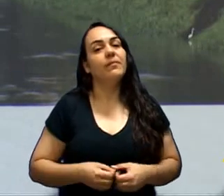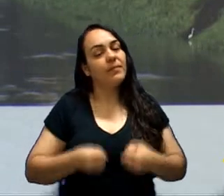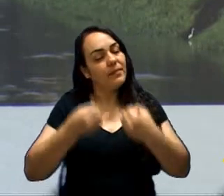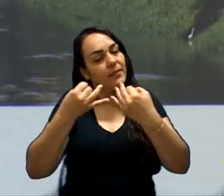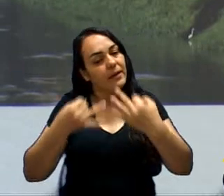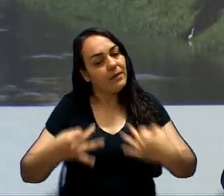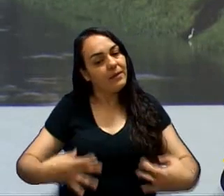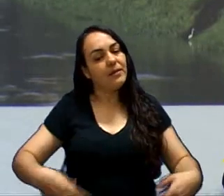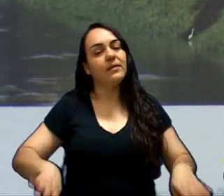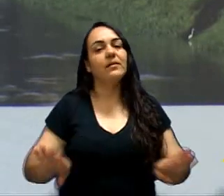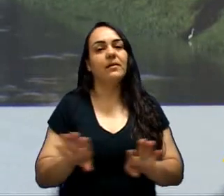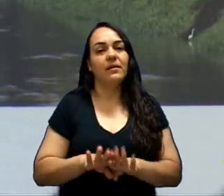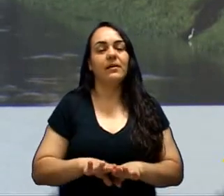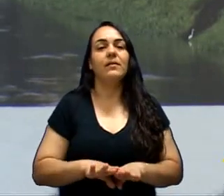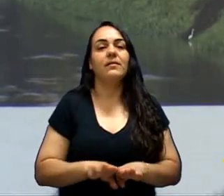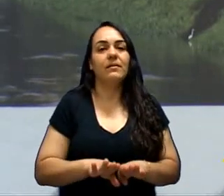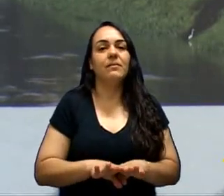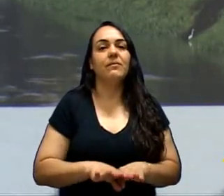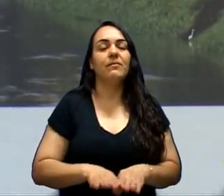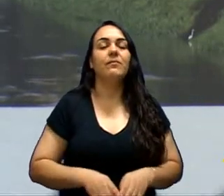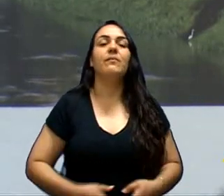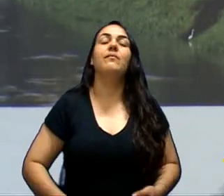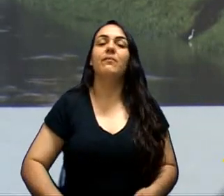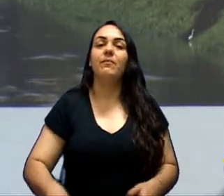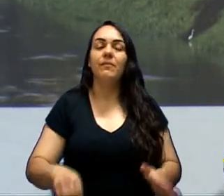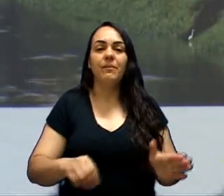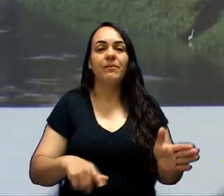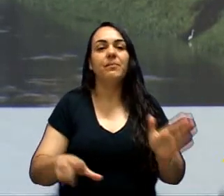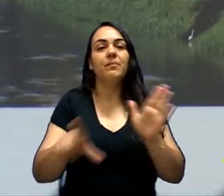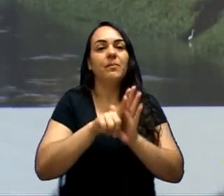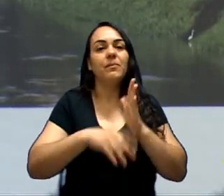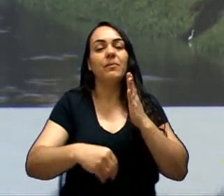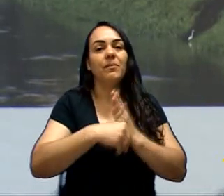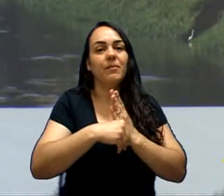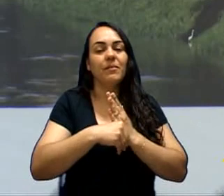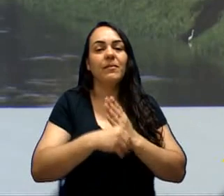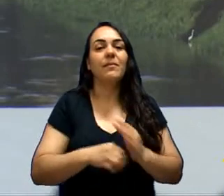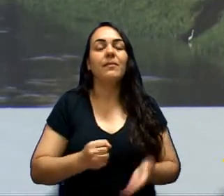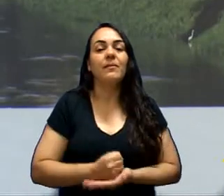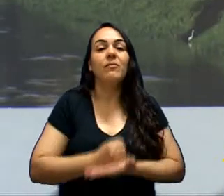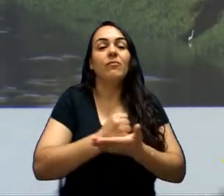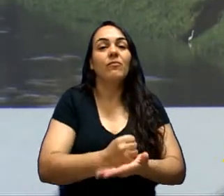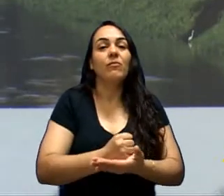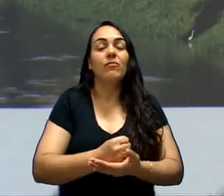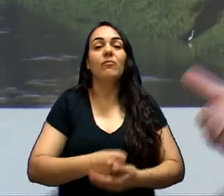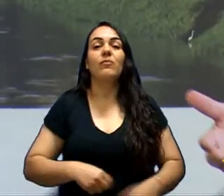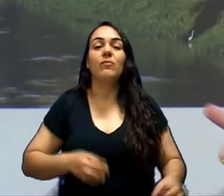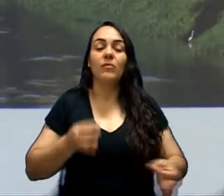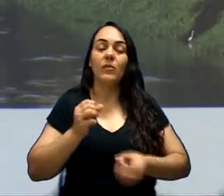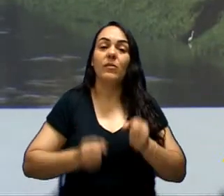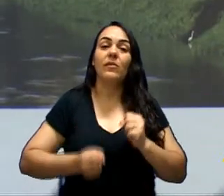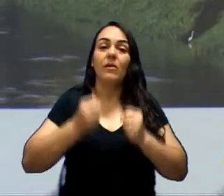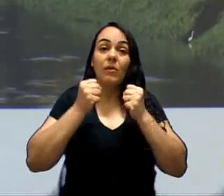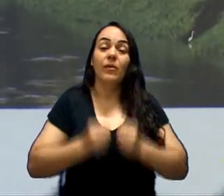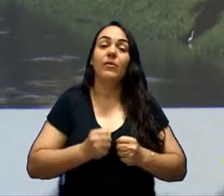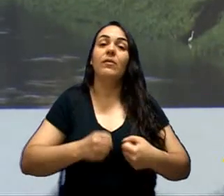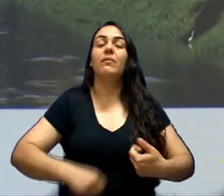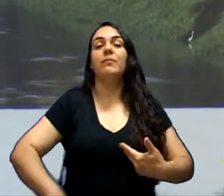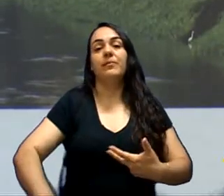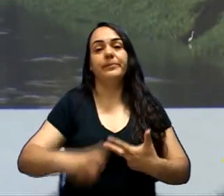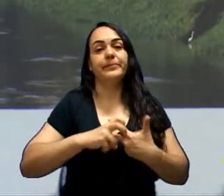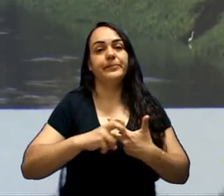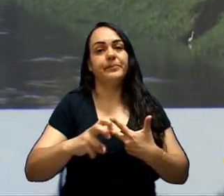contudo, entretanto, essas emendas foram orientadas pelo próprio Executivo. Né? Então, a falha realmente continua